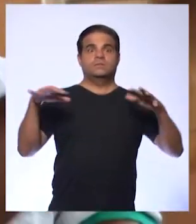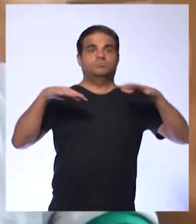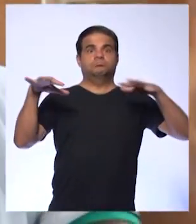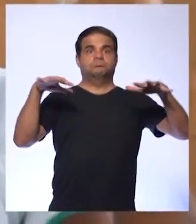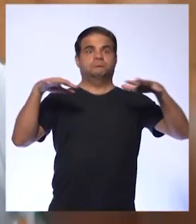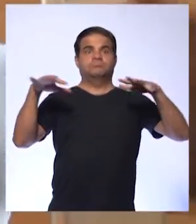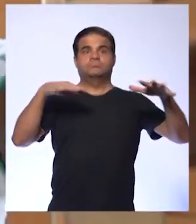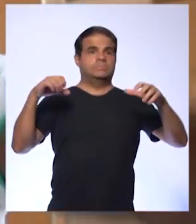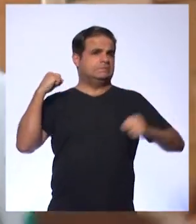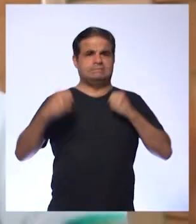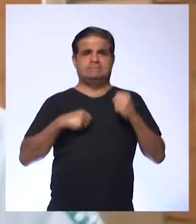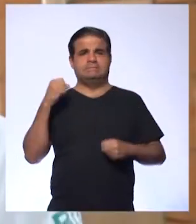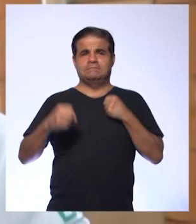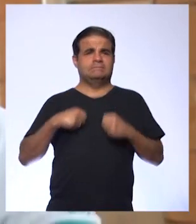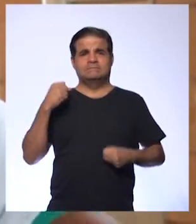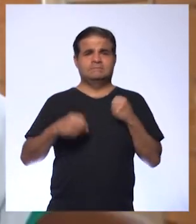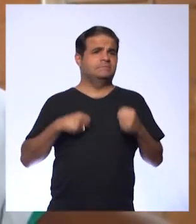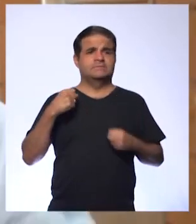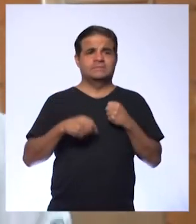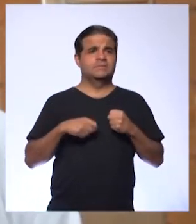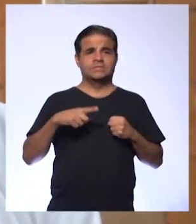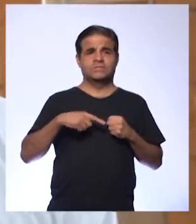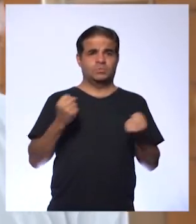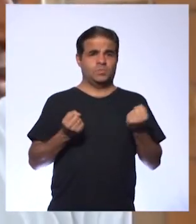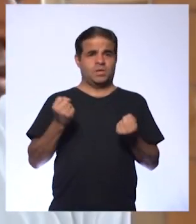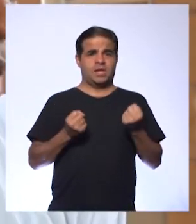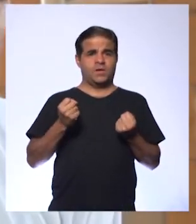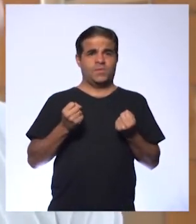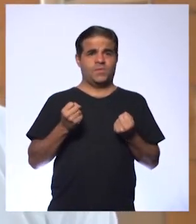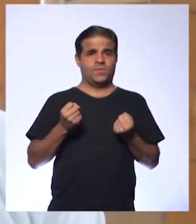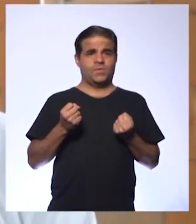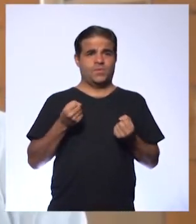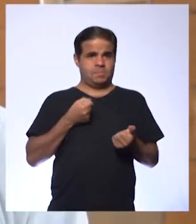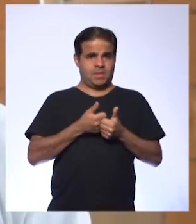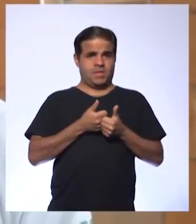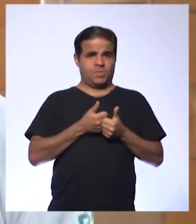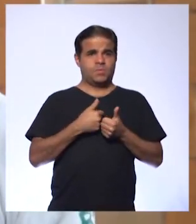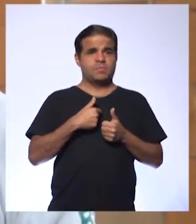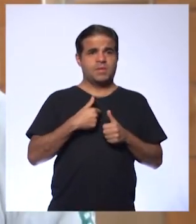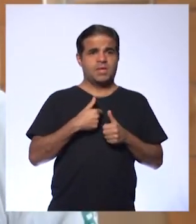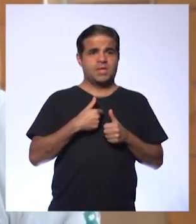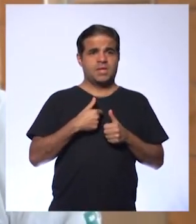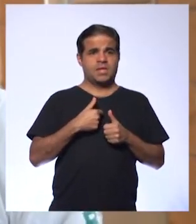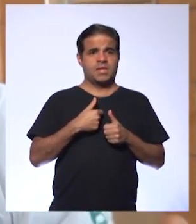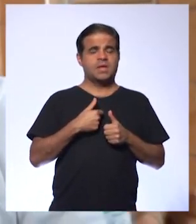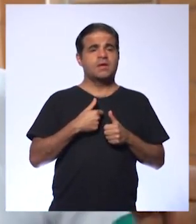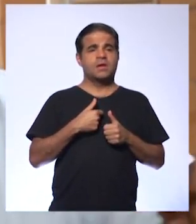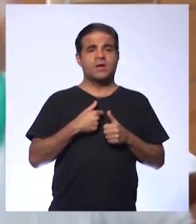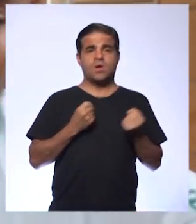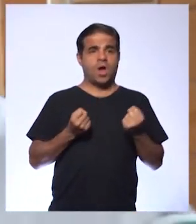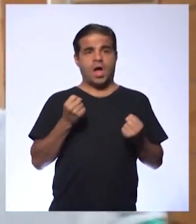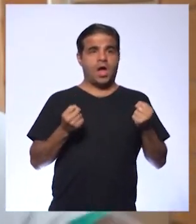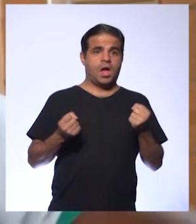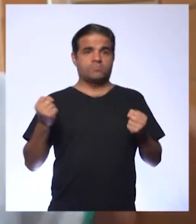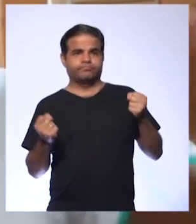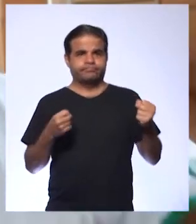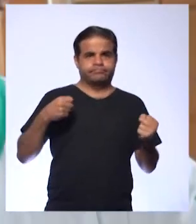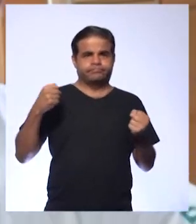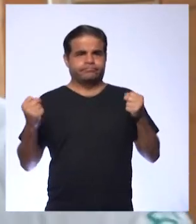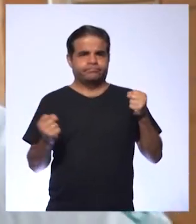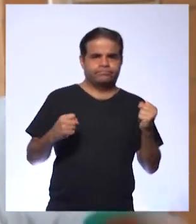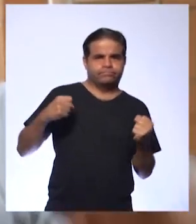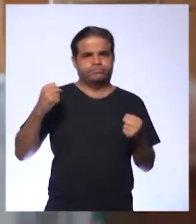saí correndo. Eu saí lá fora, tinha um carro perto de mim. O carro ficou desse jeito.